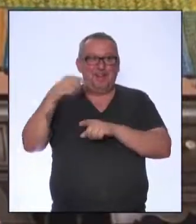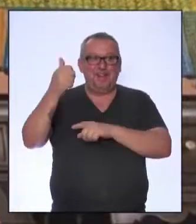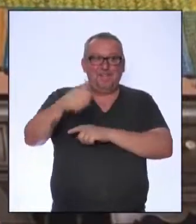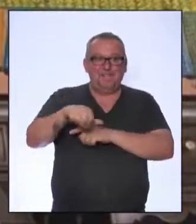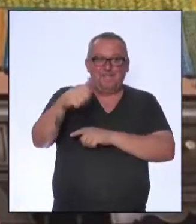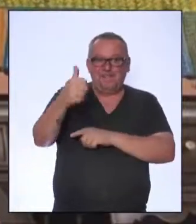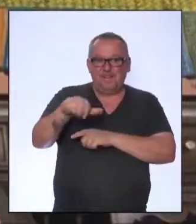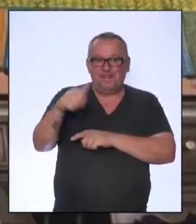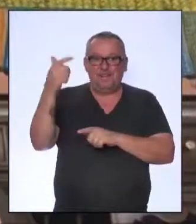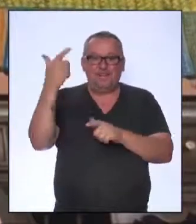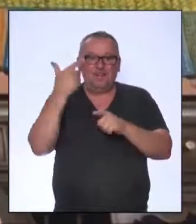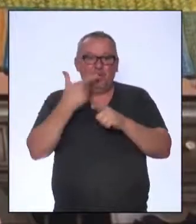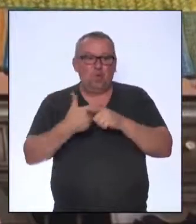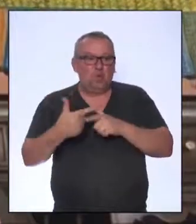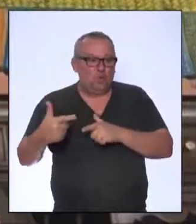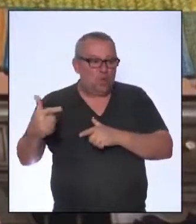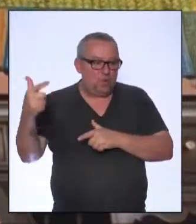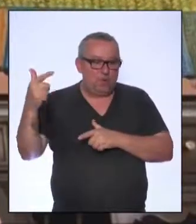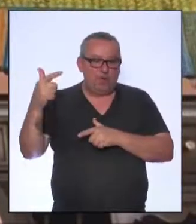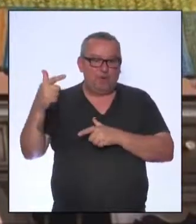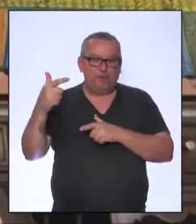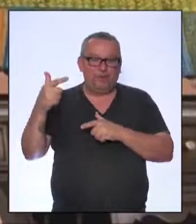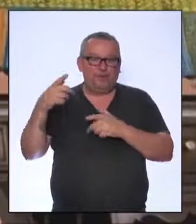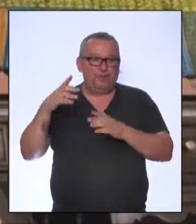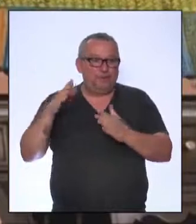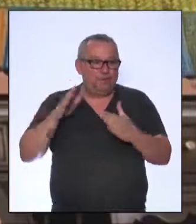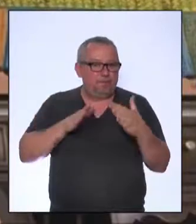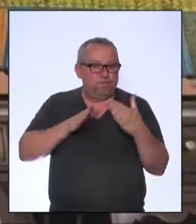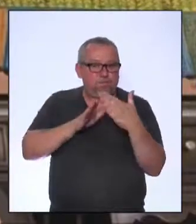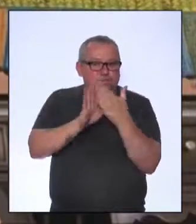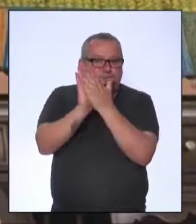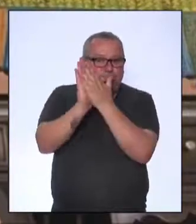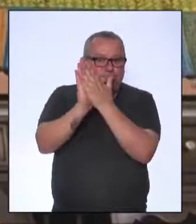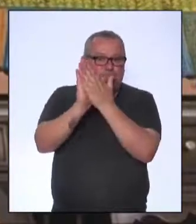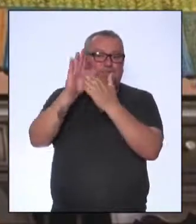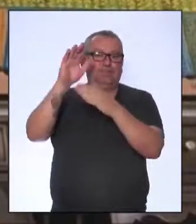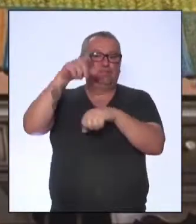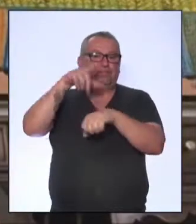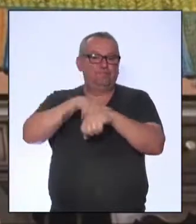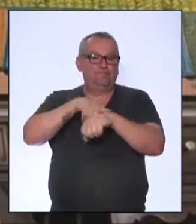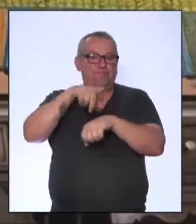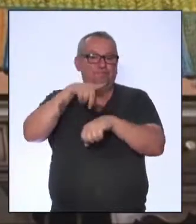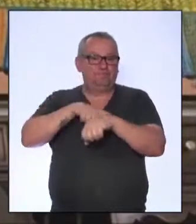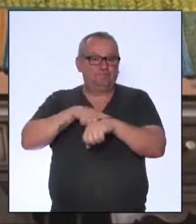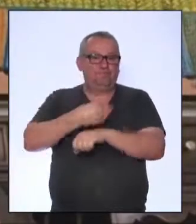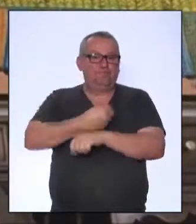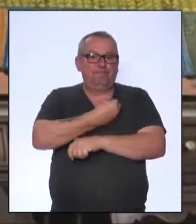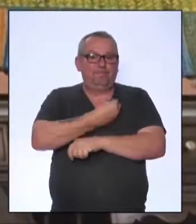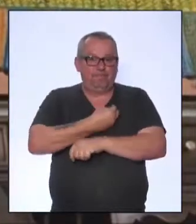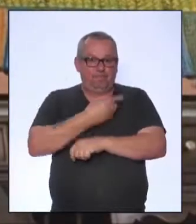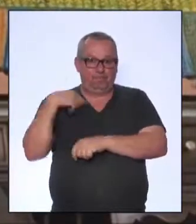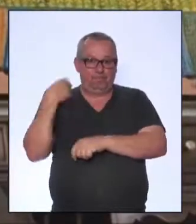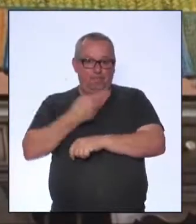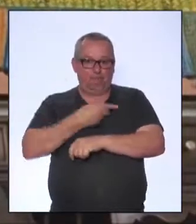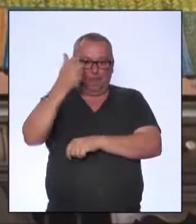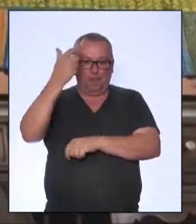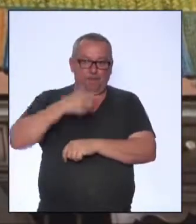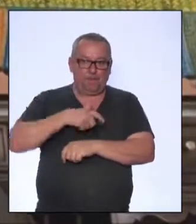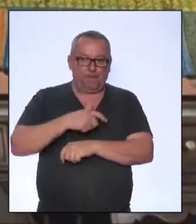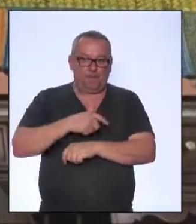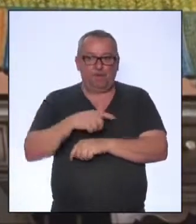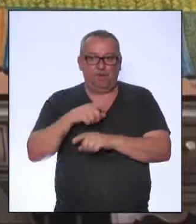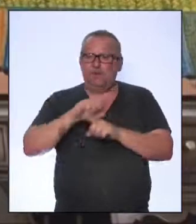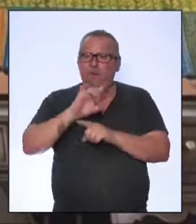avaliação sobre o impacto desse momento na vida da gente, não só na vida